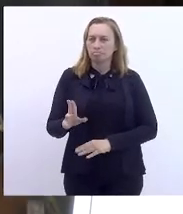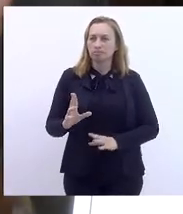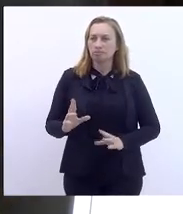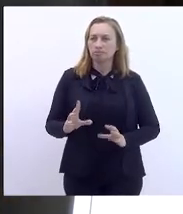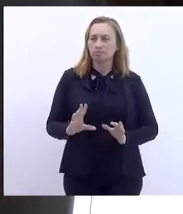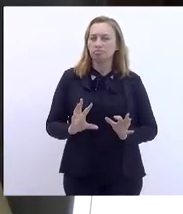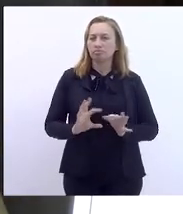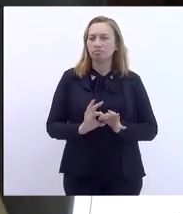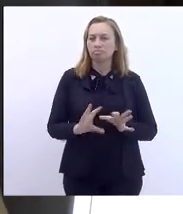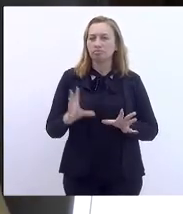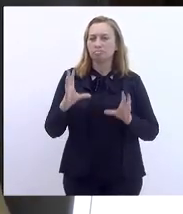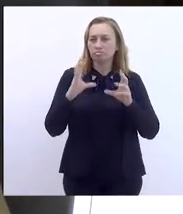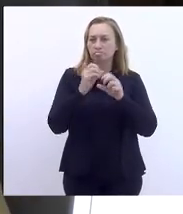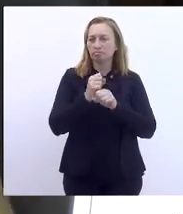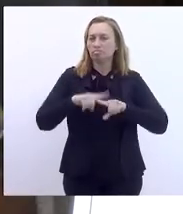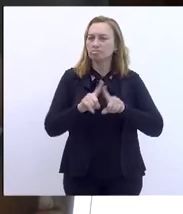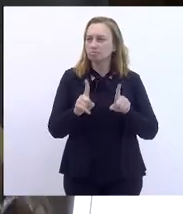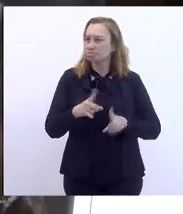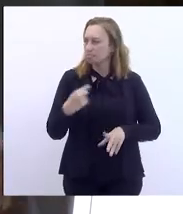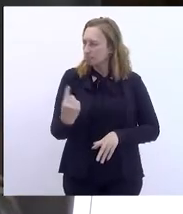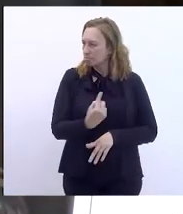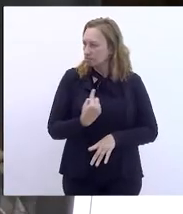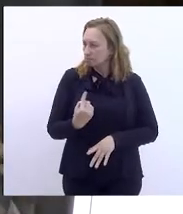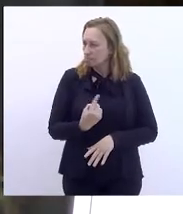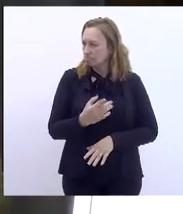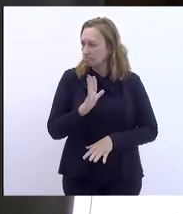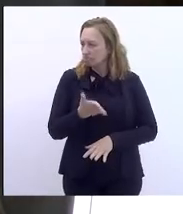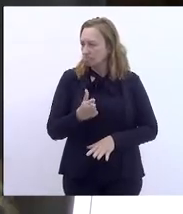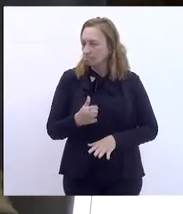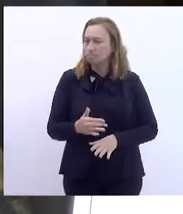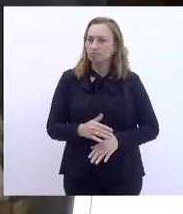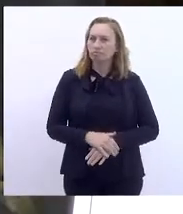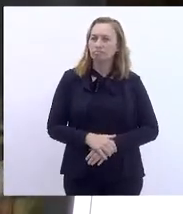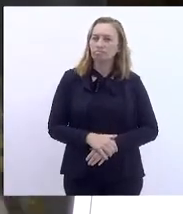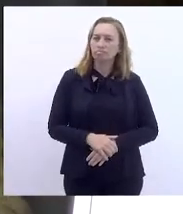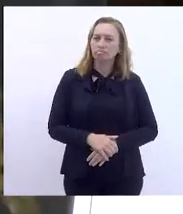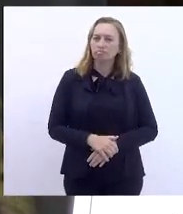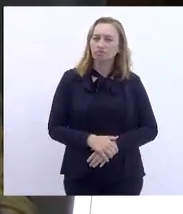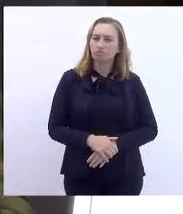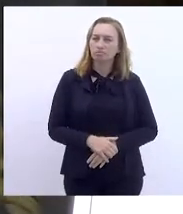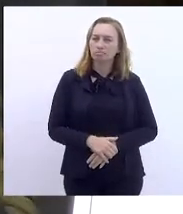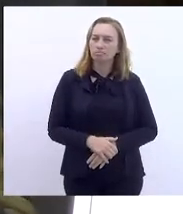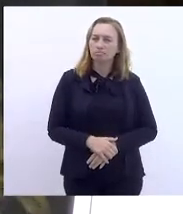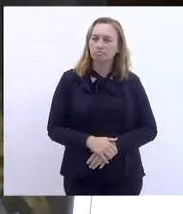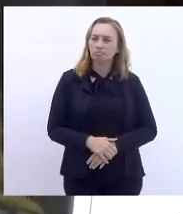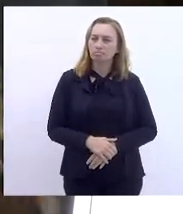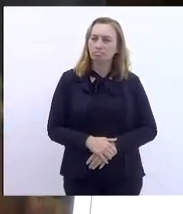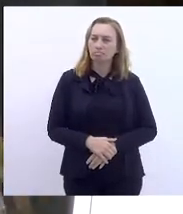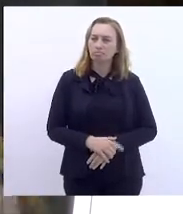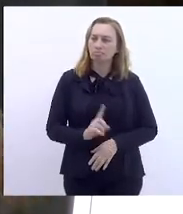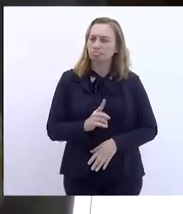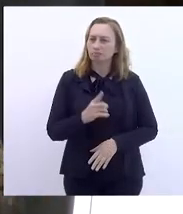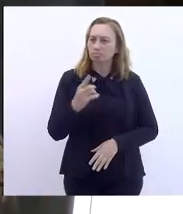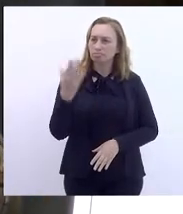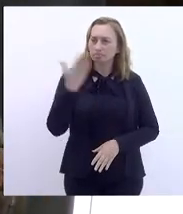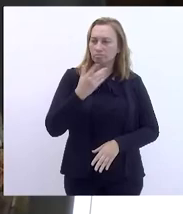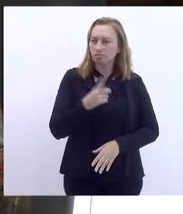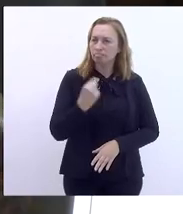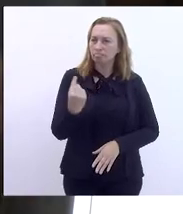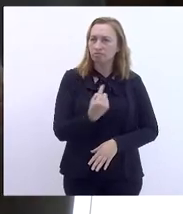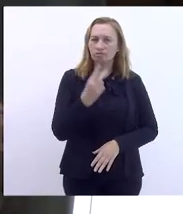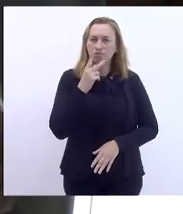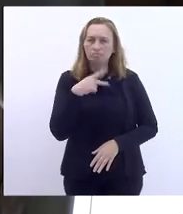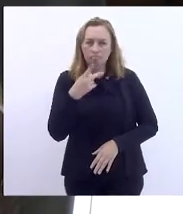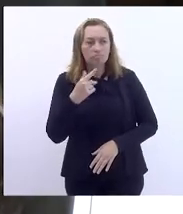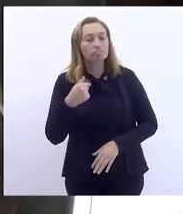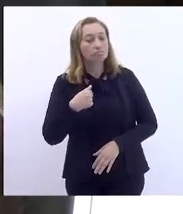então a coalizão nasce já que insistem em não nos enxergar para dizer olha